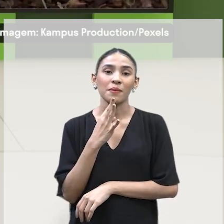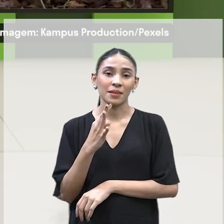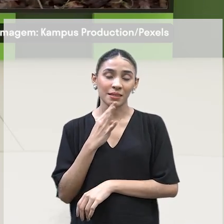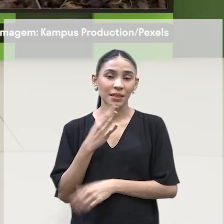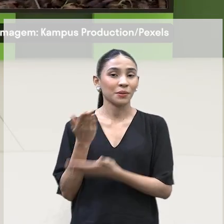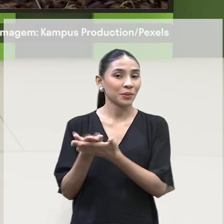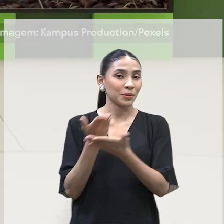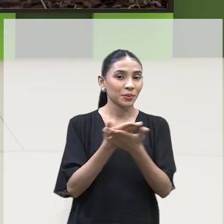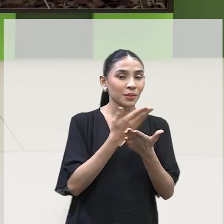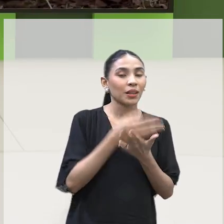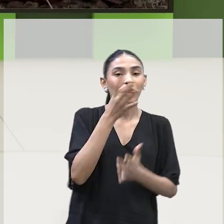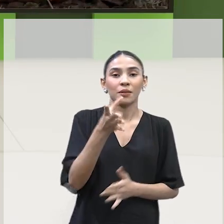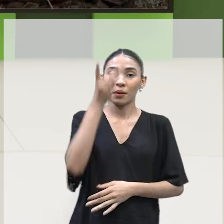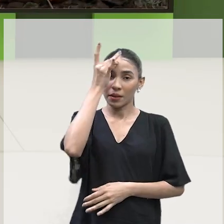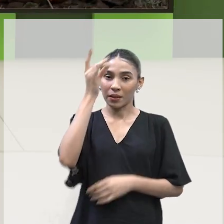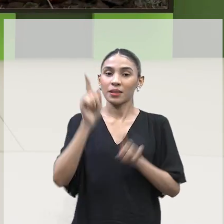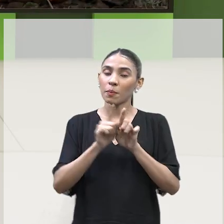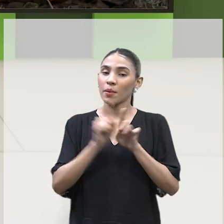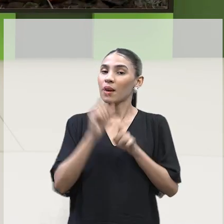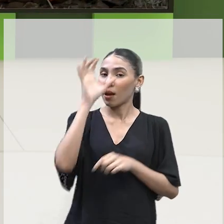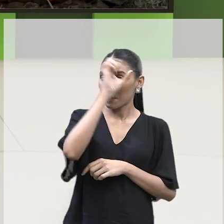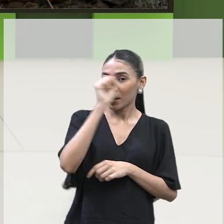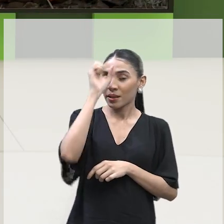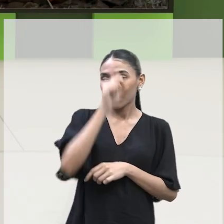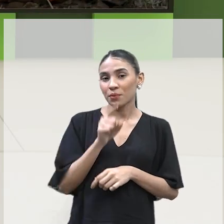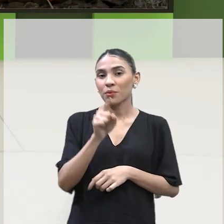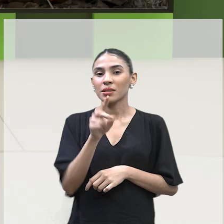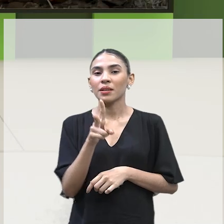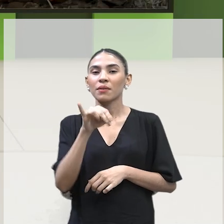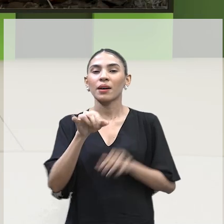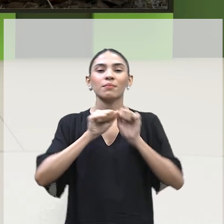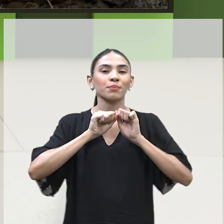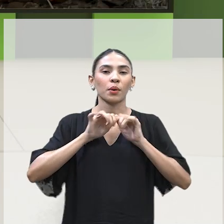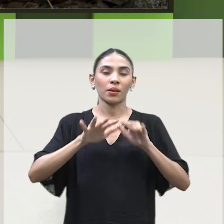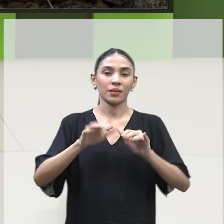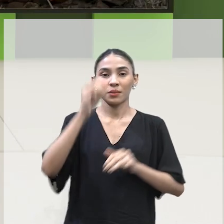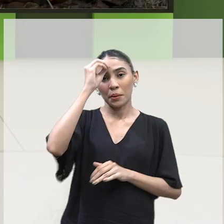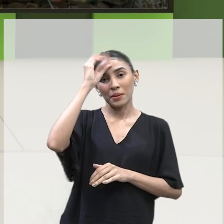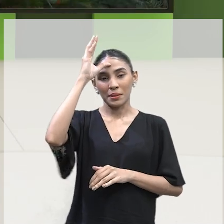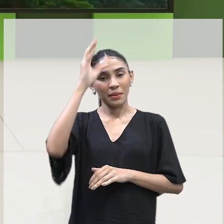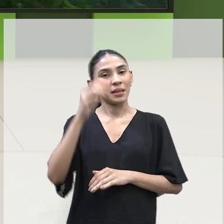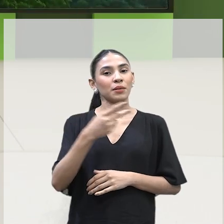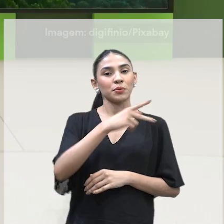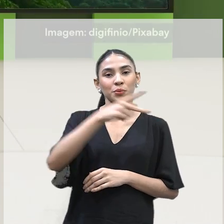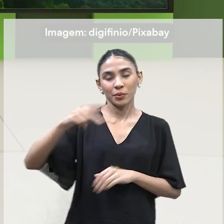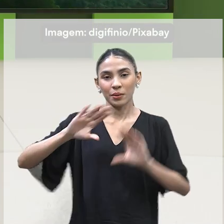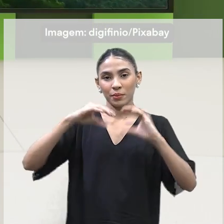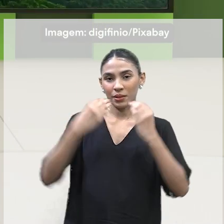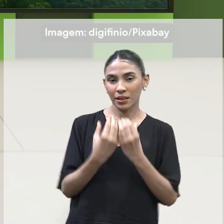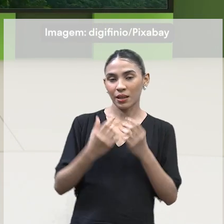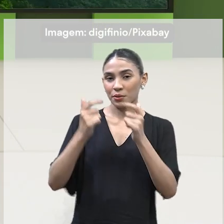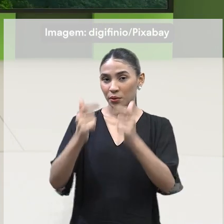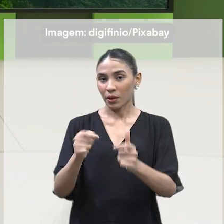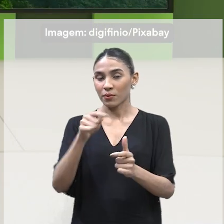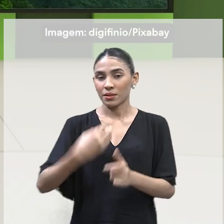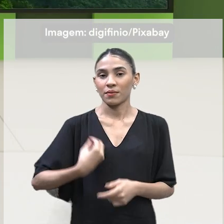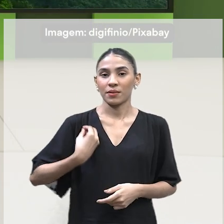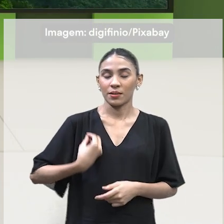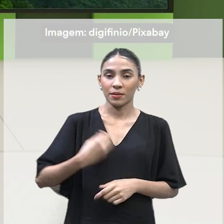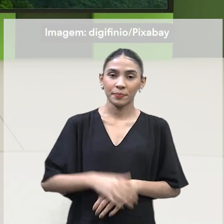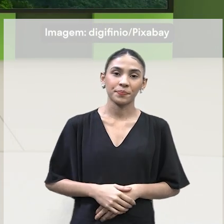conhecendo, você está aprendendo sobre isso e você vai disseminar esse conhecimento aí na sua comunidade, no local onde você